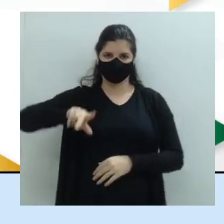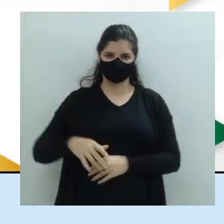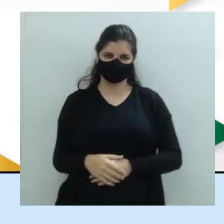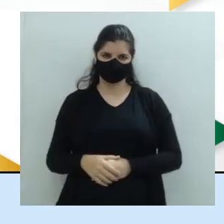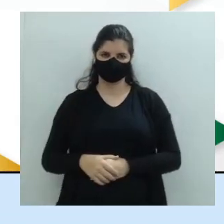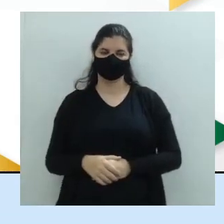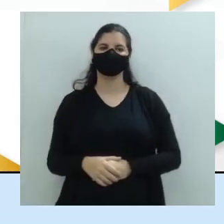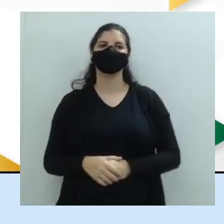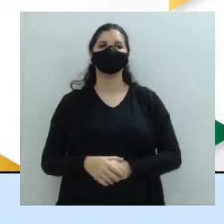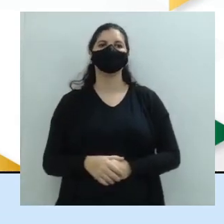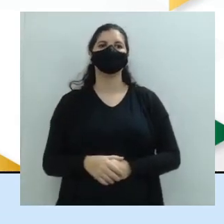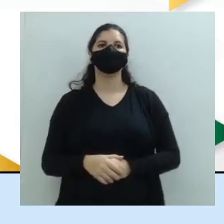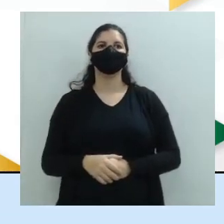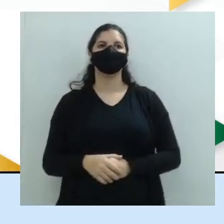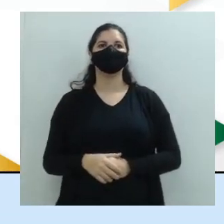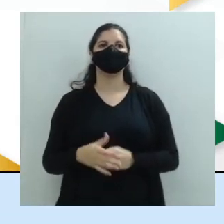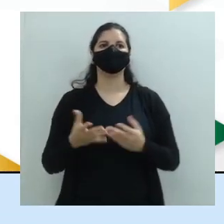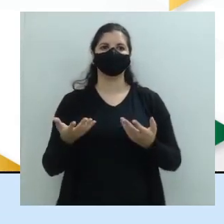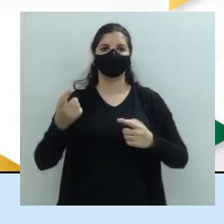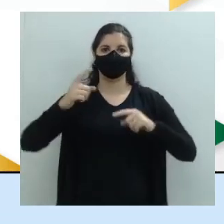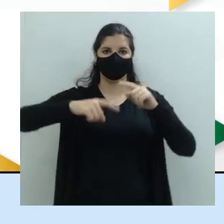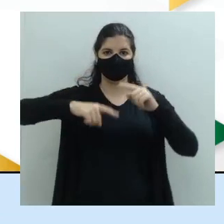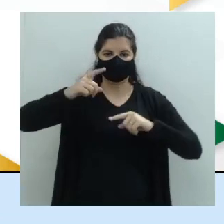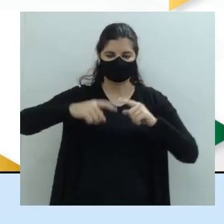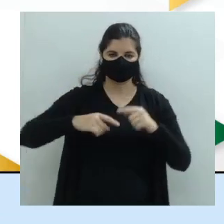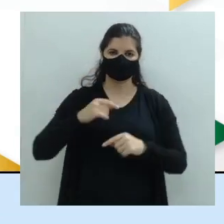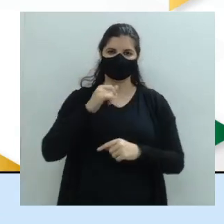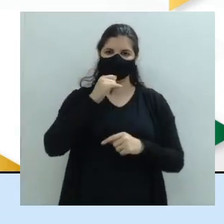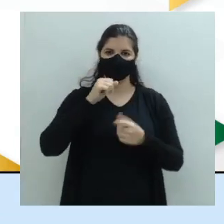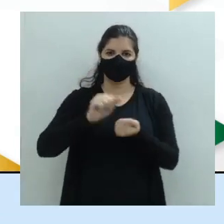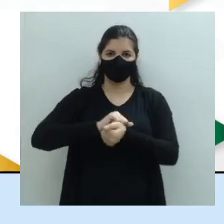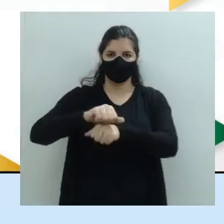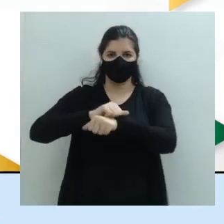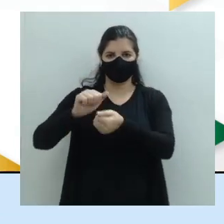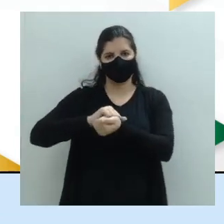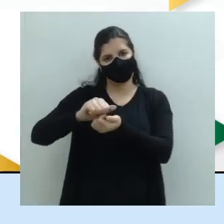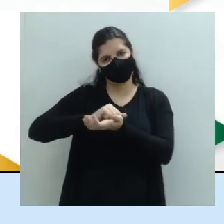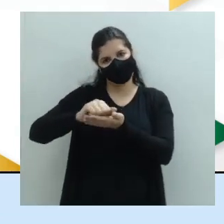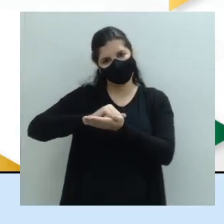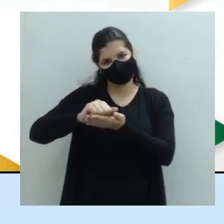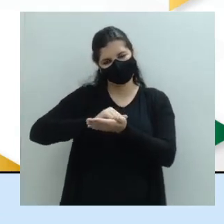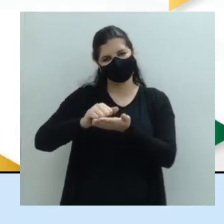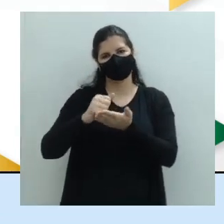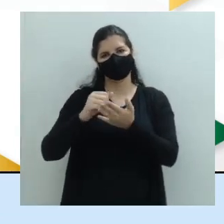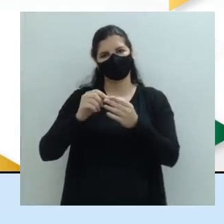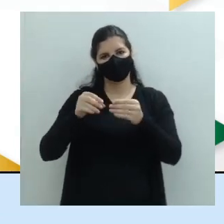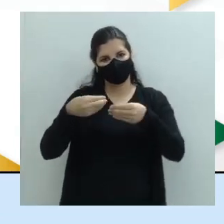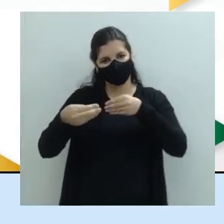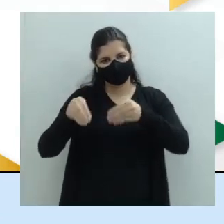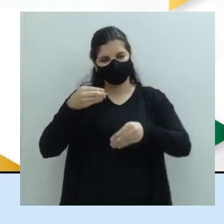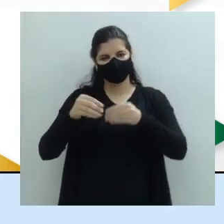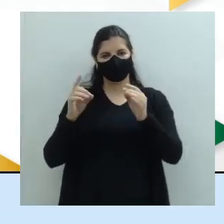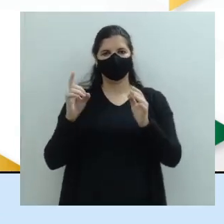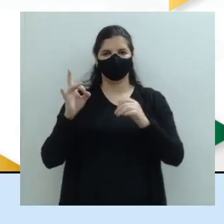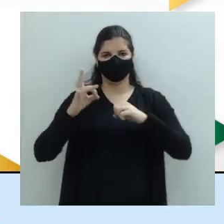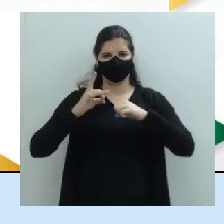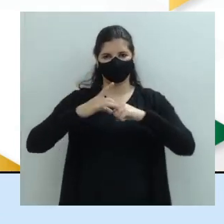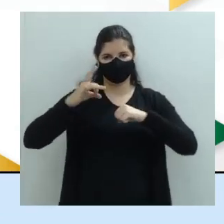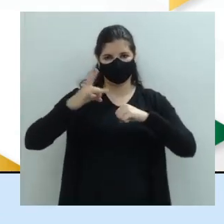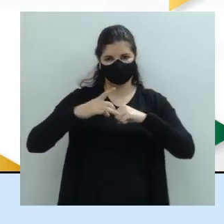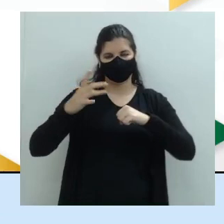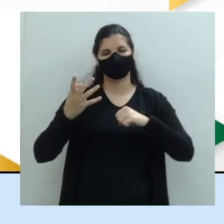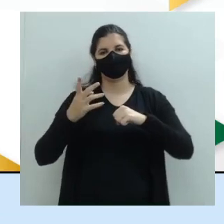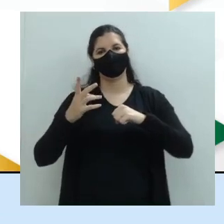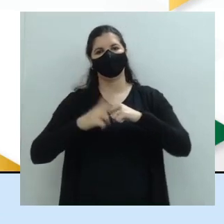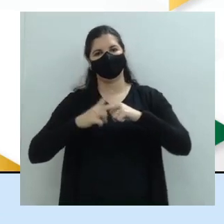de isolantes. Então, materiais como borracha, silicone, vidro e cerâmica